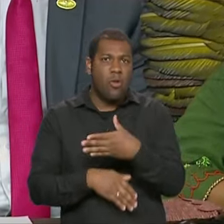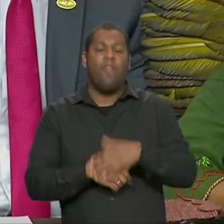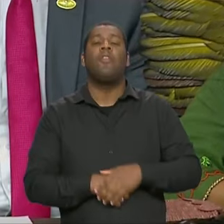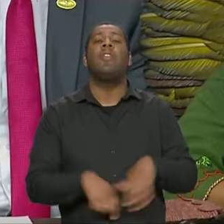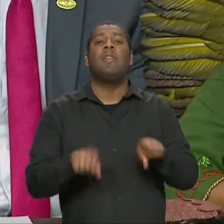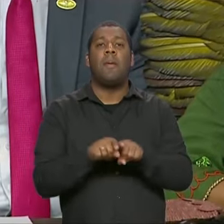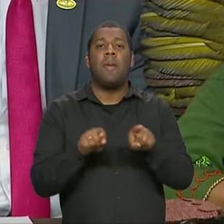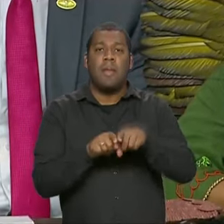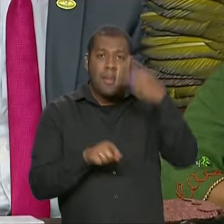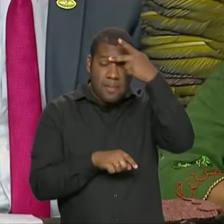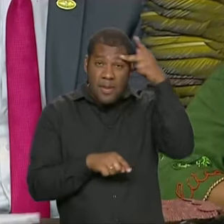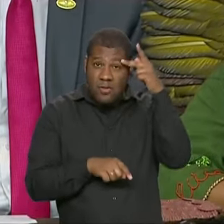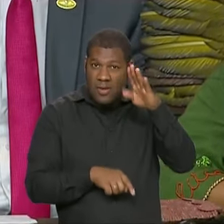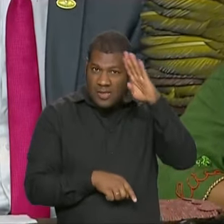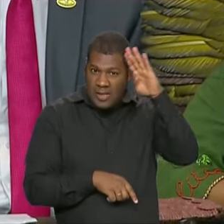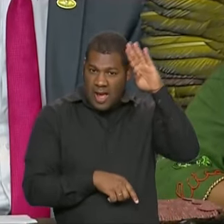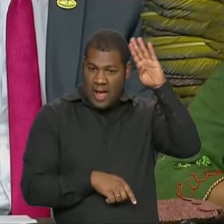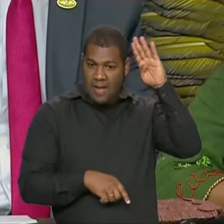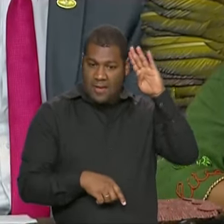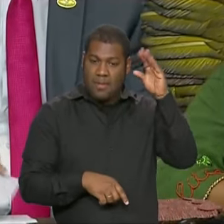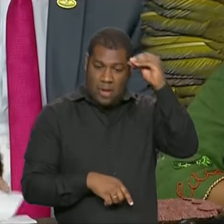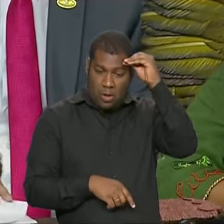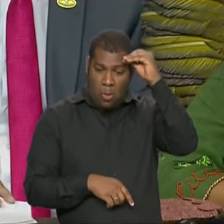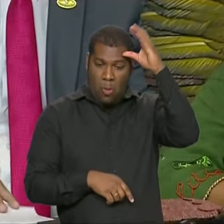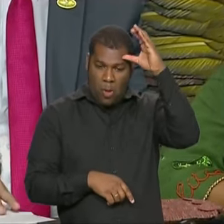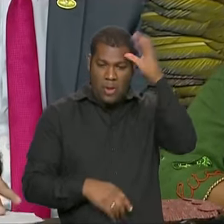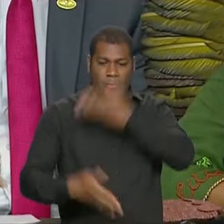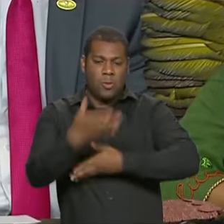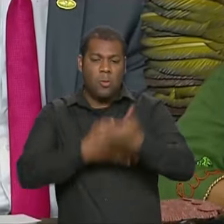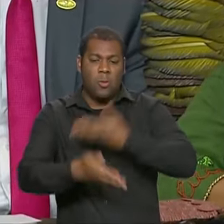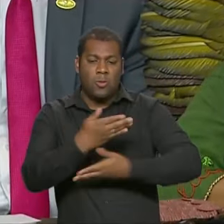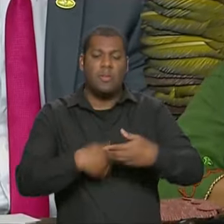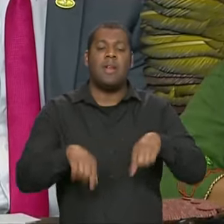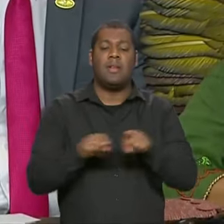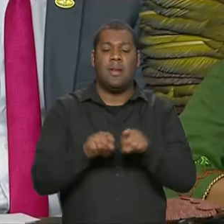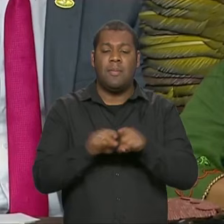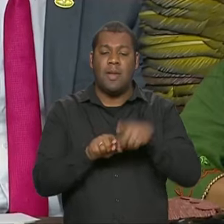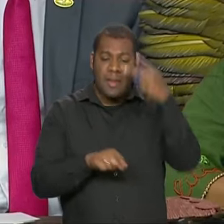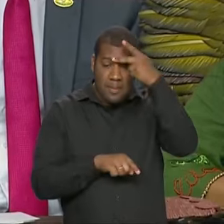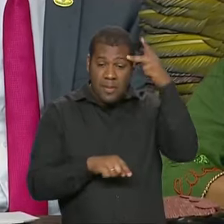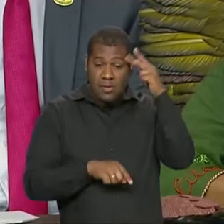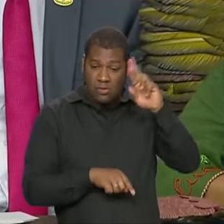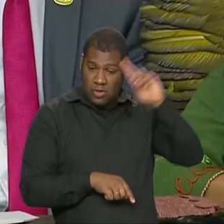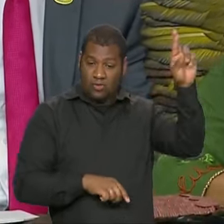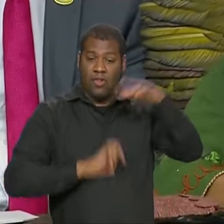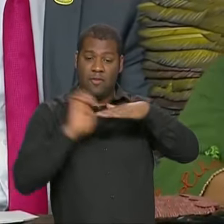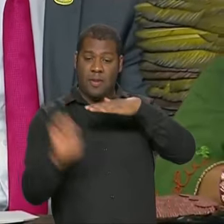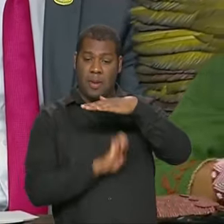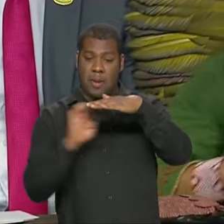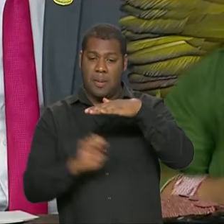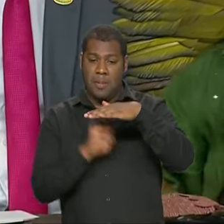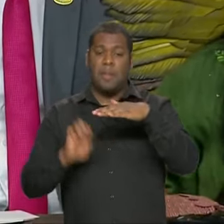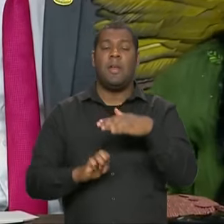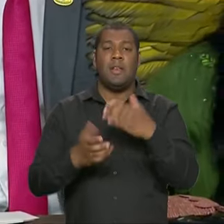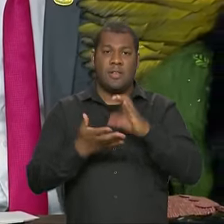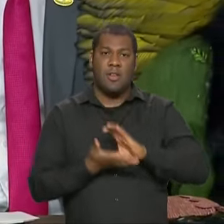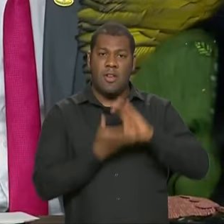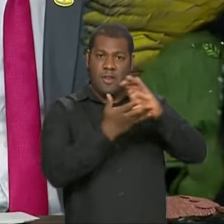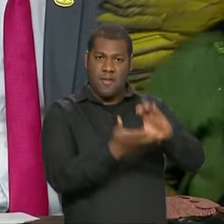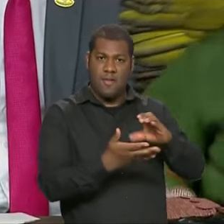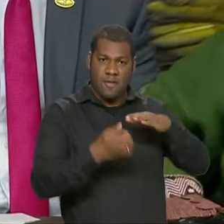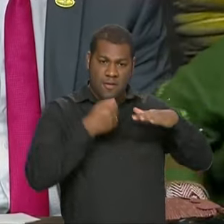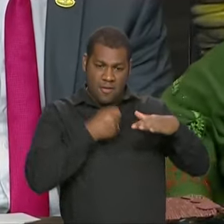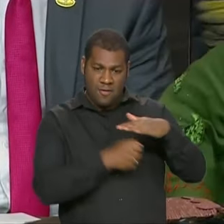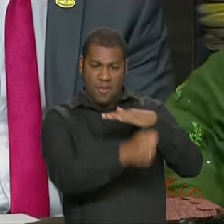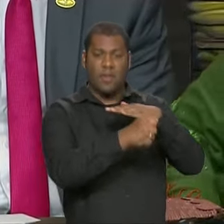acadêmicos que expandam as fronteiras do conhecimento e de empresários que ousem ao investir e ao produzir